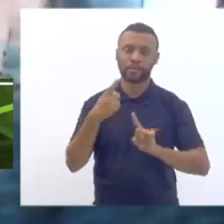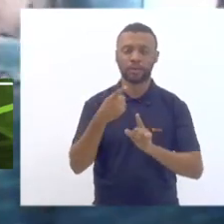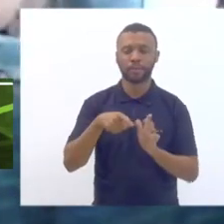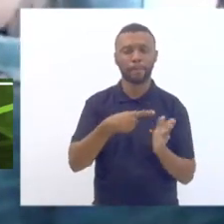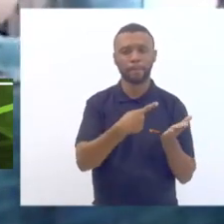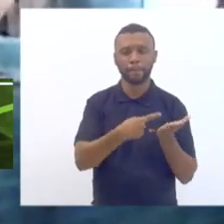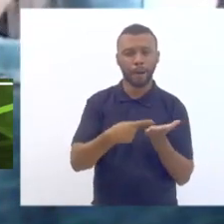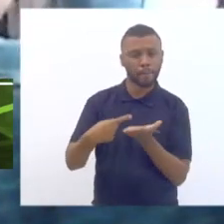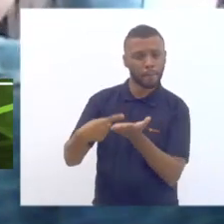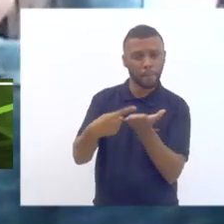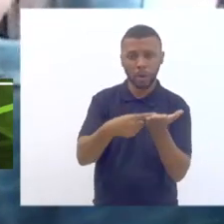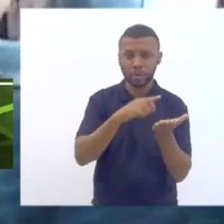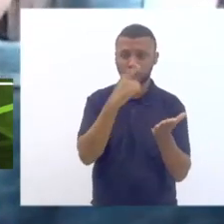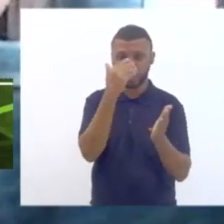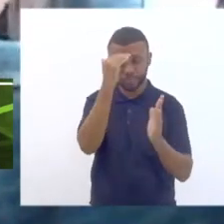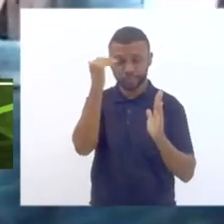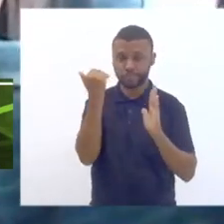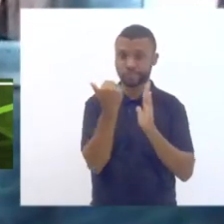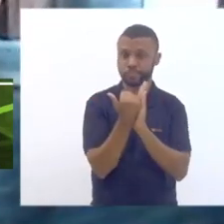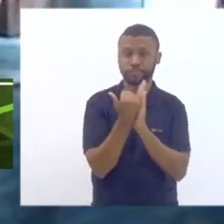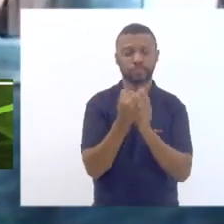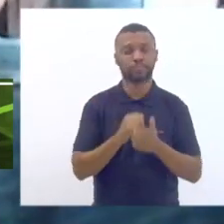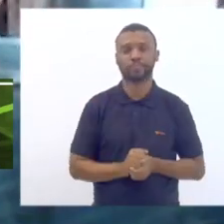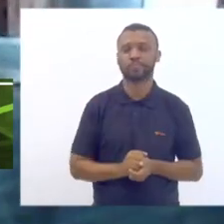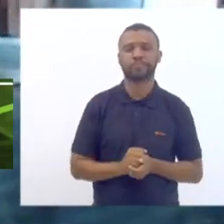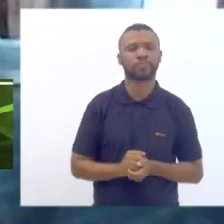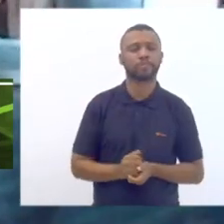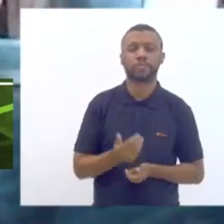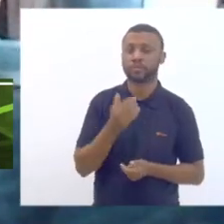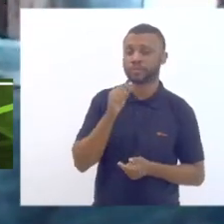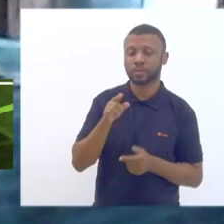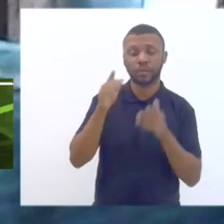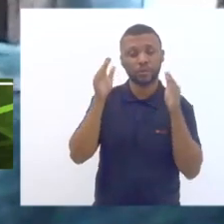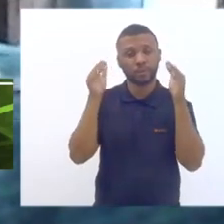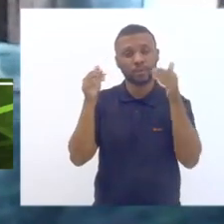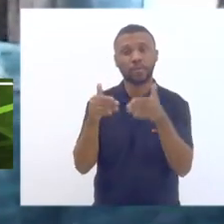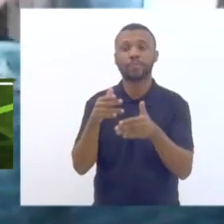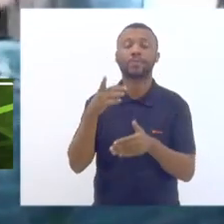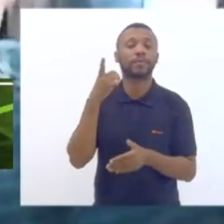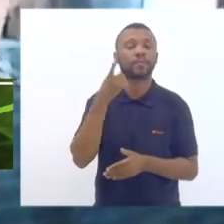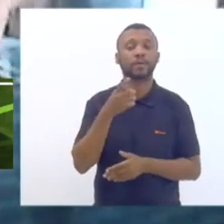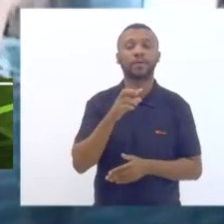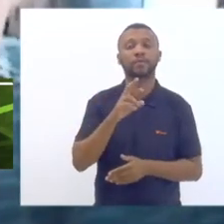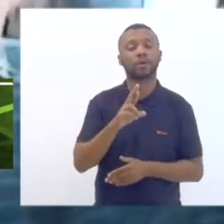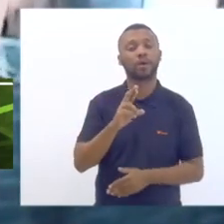acordos. No caso específico do deputado Rodrigo Bacelar,